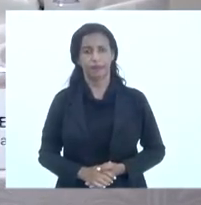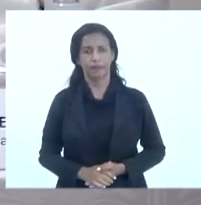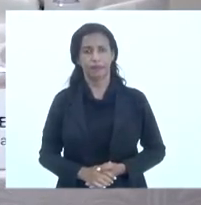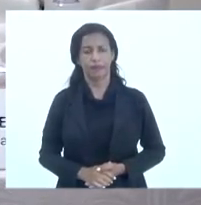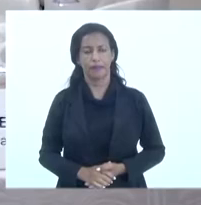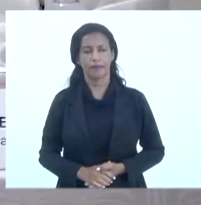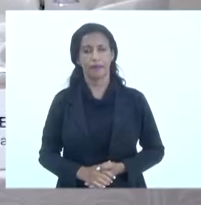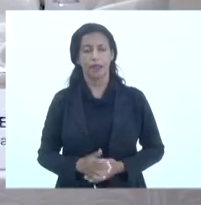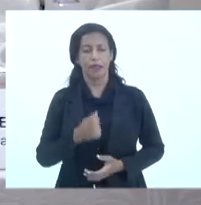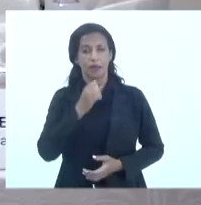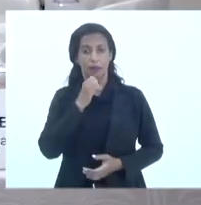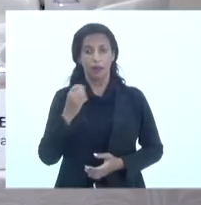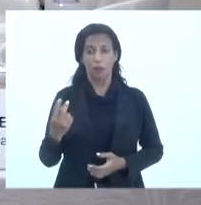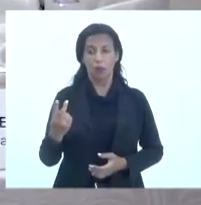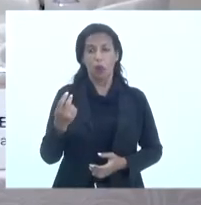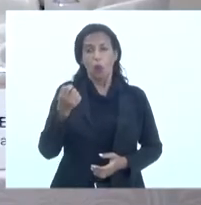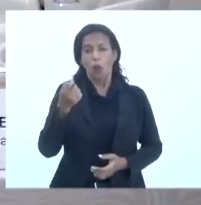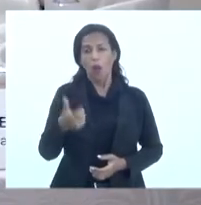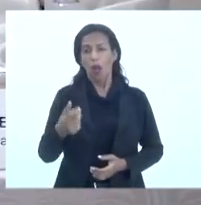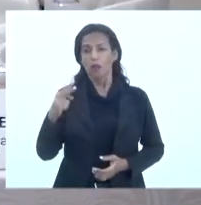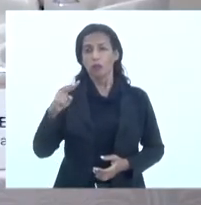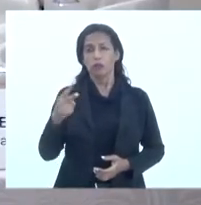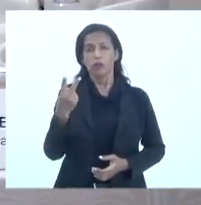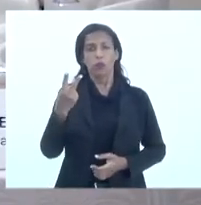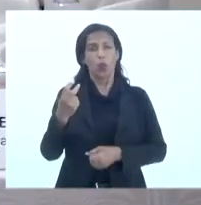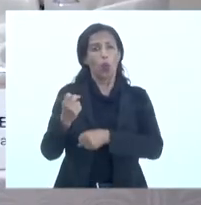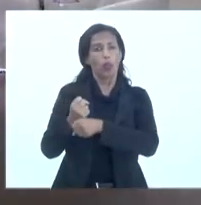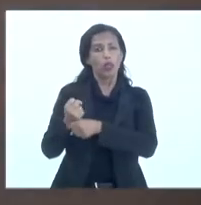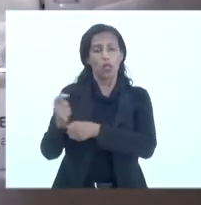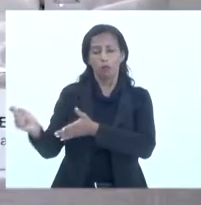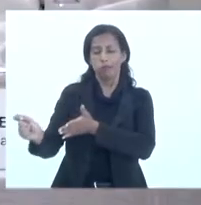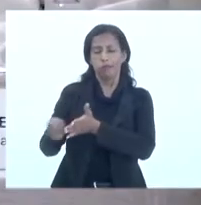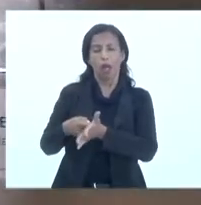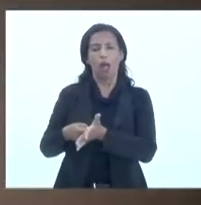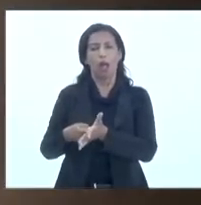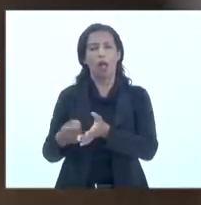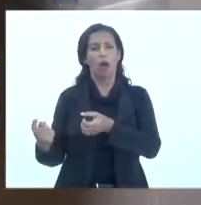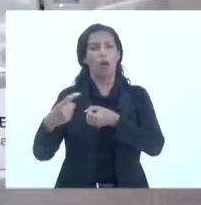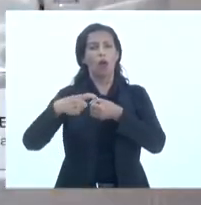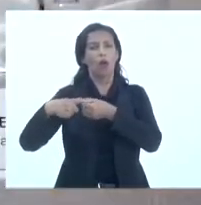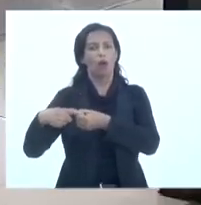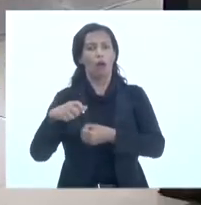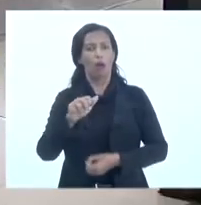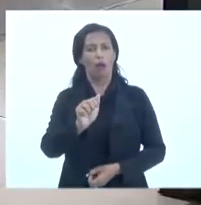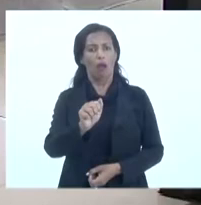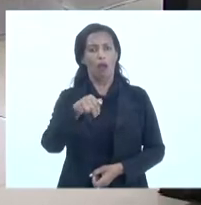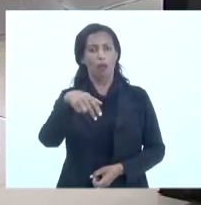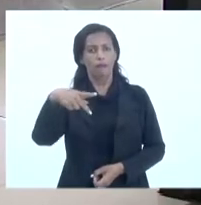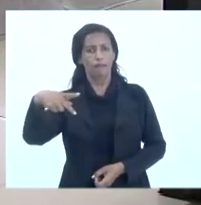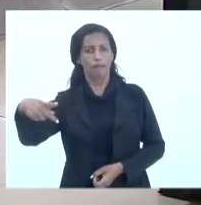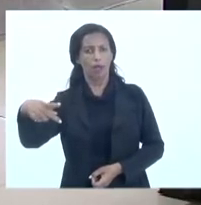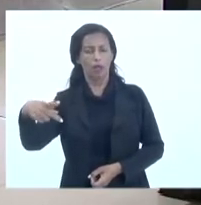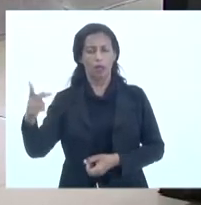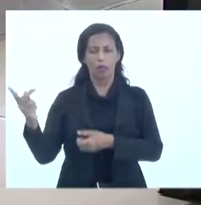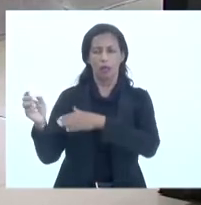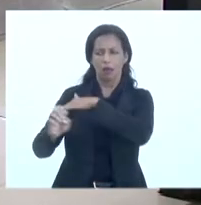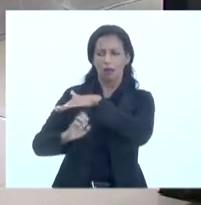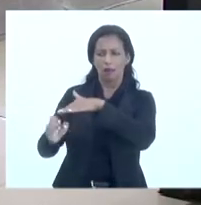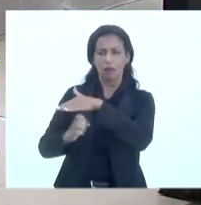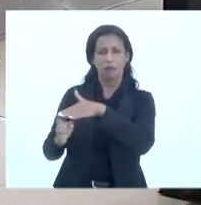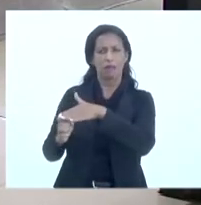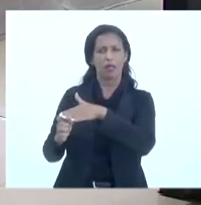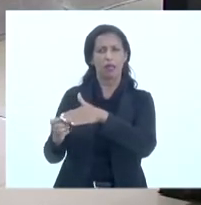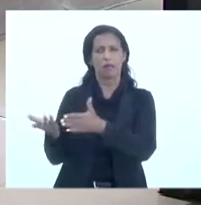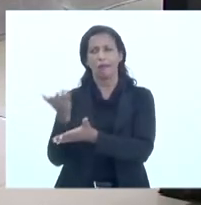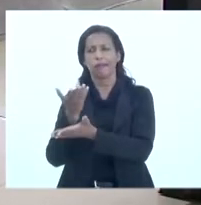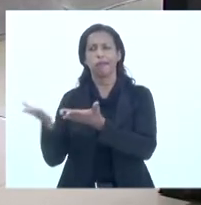Ficamos quase dois anos, Pezão, para assinar um convênio com a ANP, buscando, e as petroleiras correndo, depois da decisão do